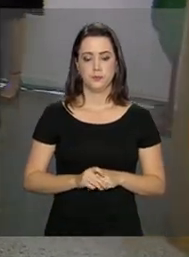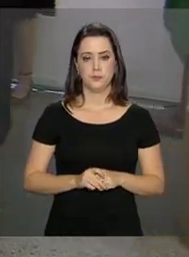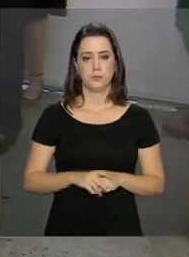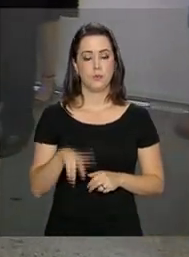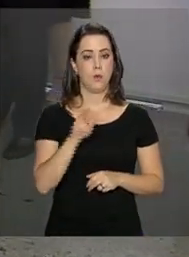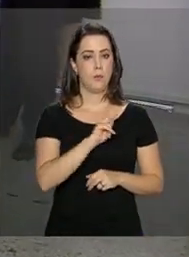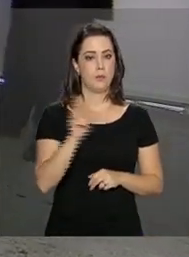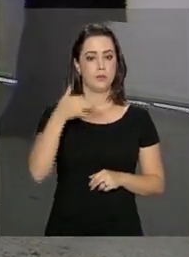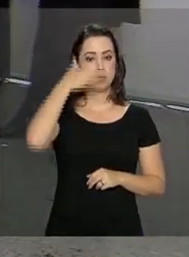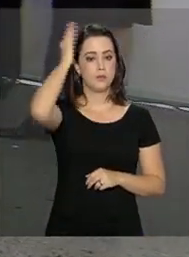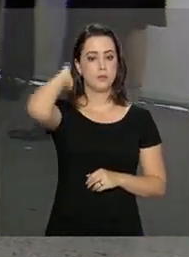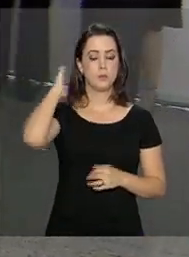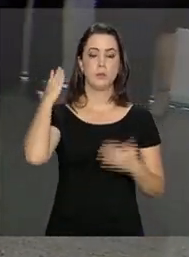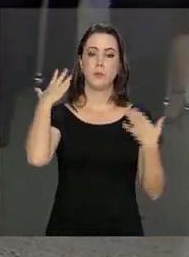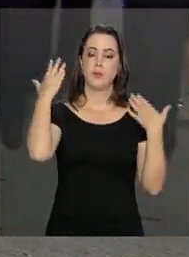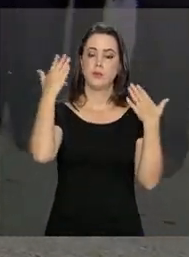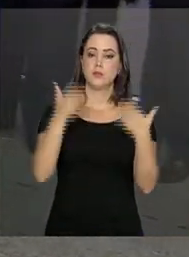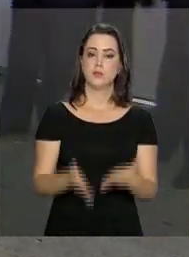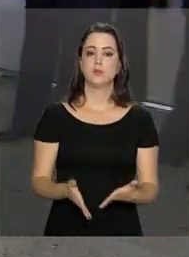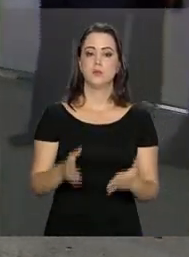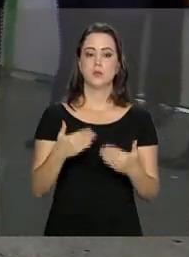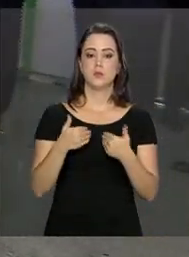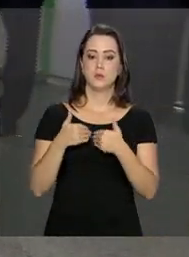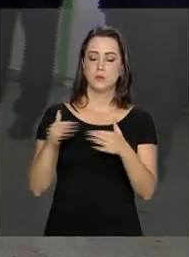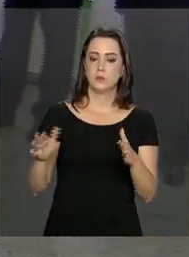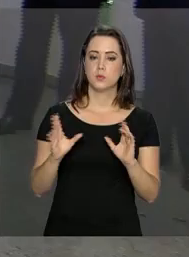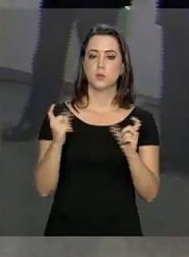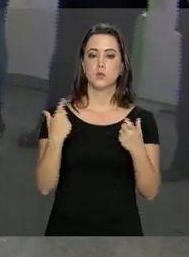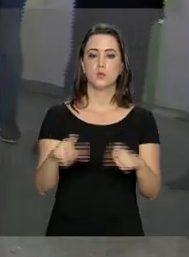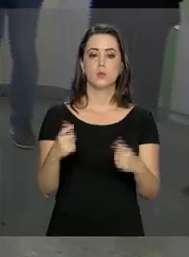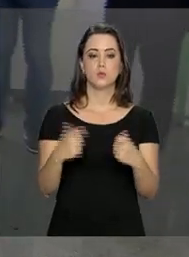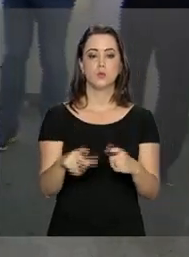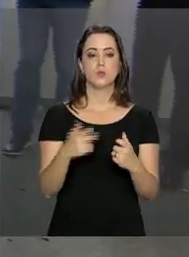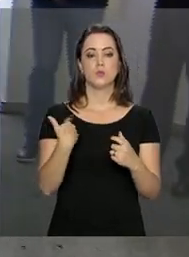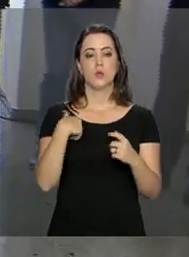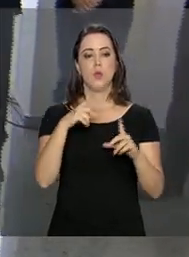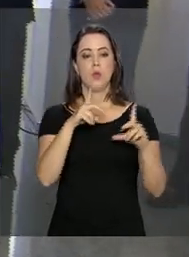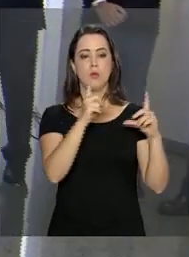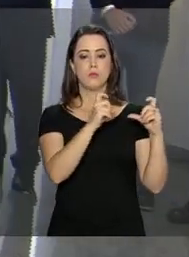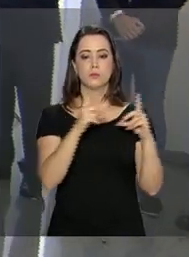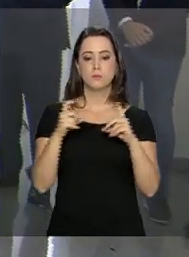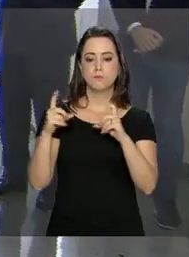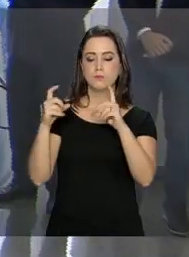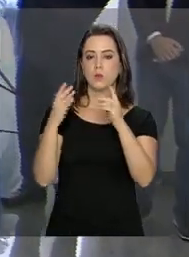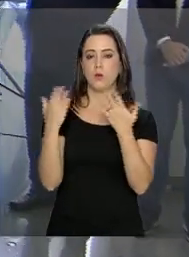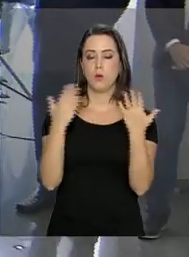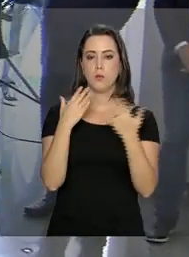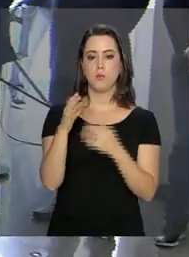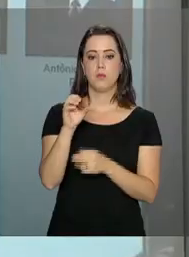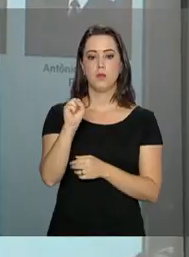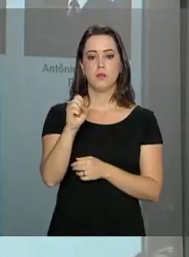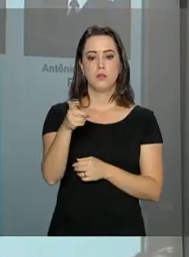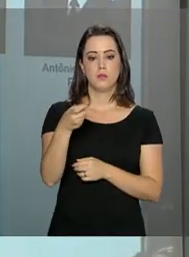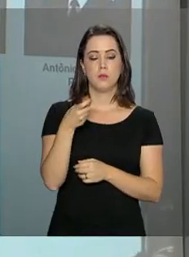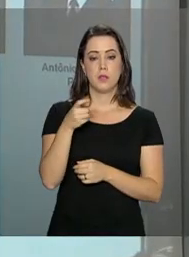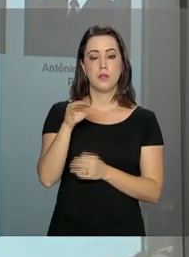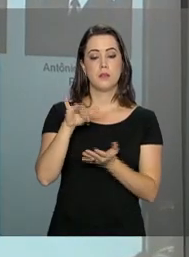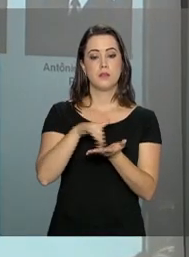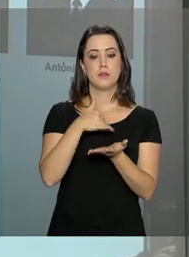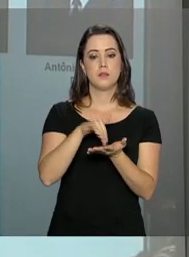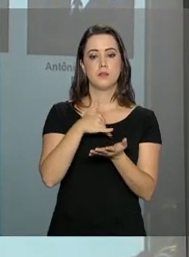o presidente michel temer participou da inauguração da galeria de retratos de e secretários estaduais da segurança